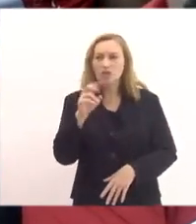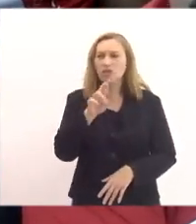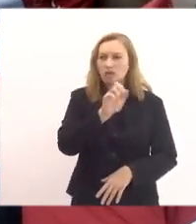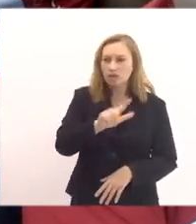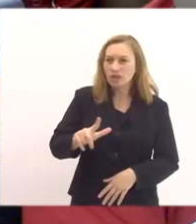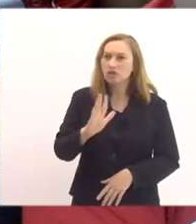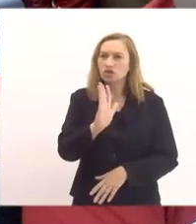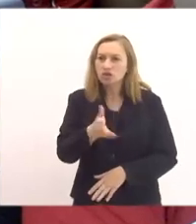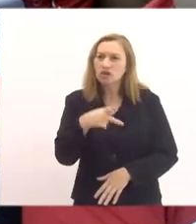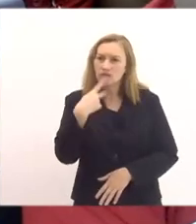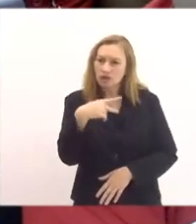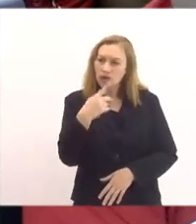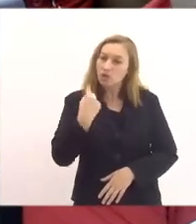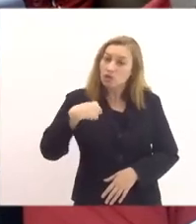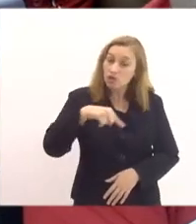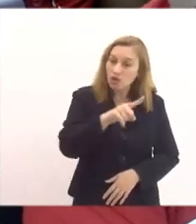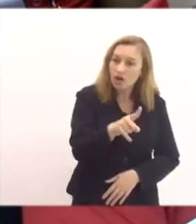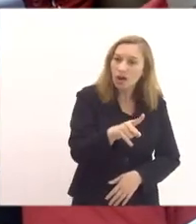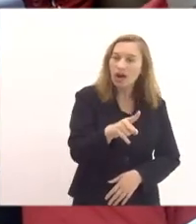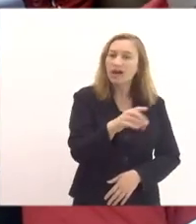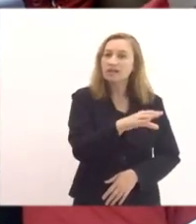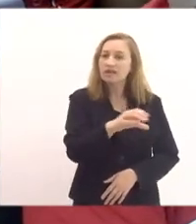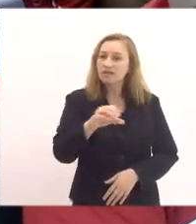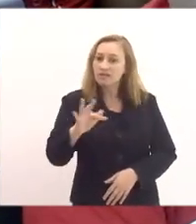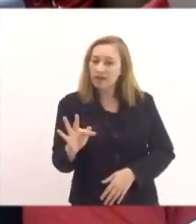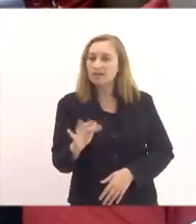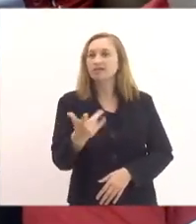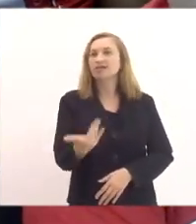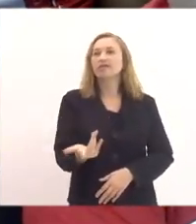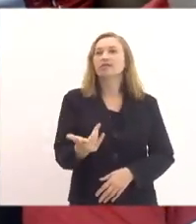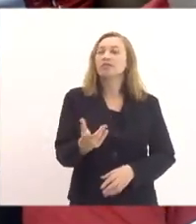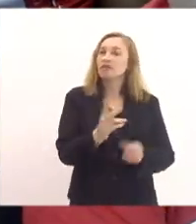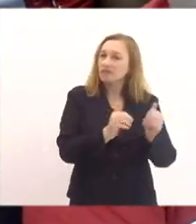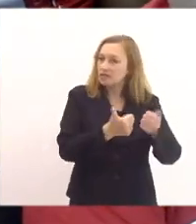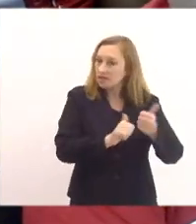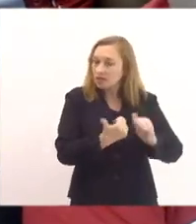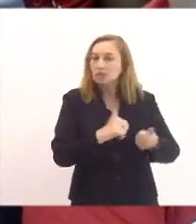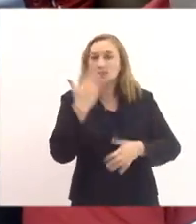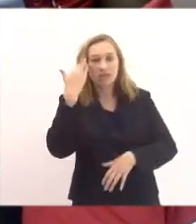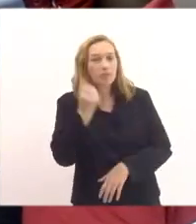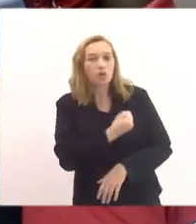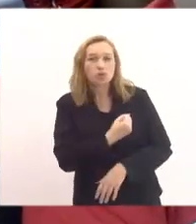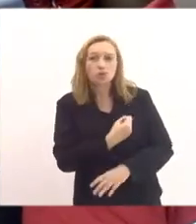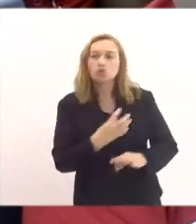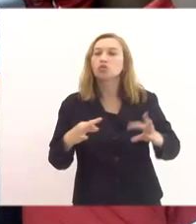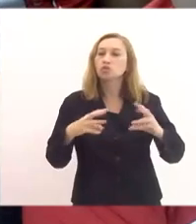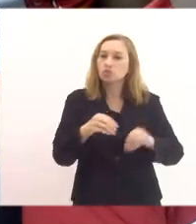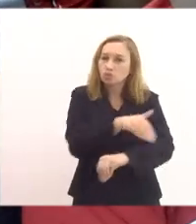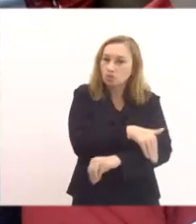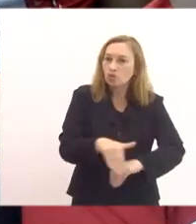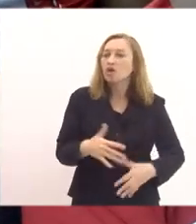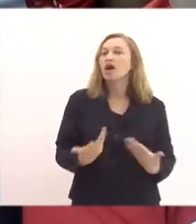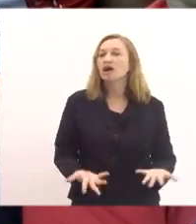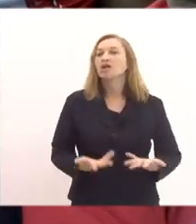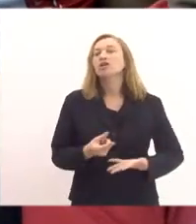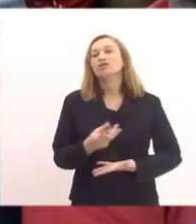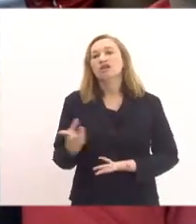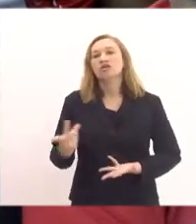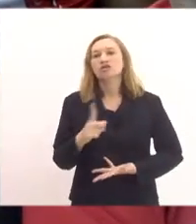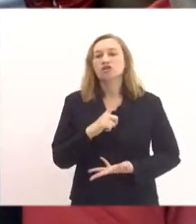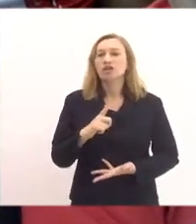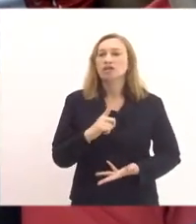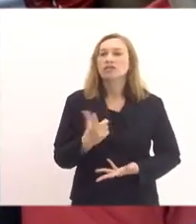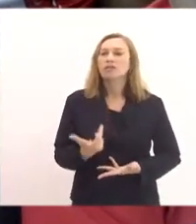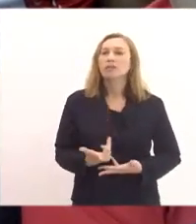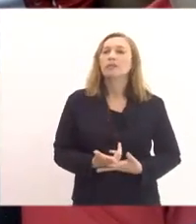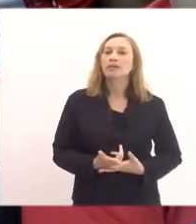já externou que foi até a Cefet para fazer a avaliação, saber o endereço, então ela tem vários endereços. E